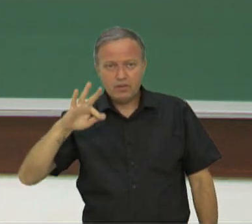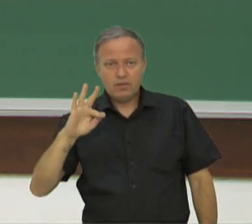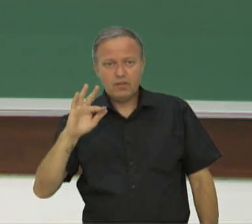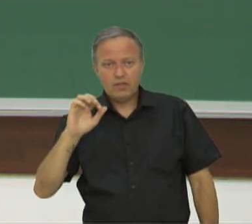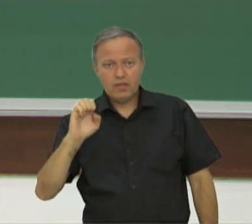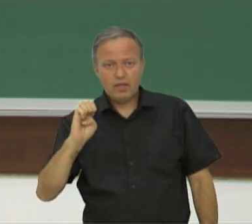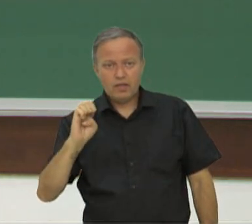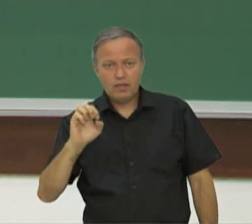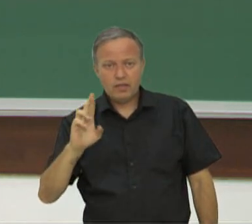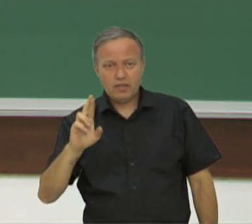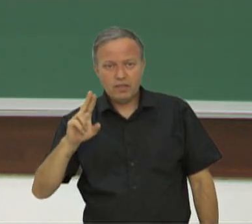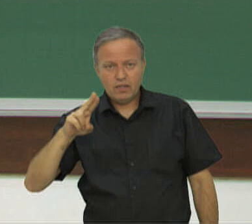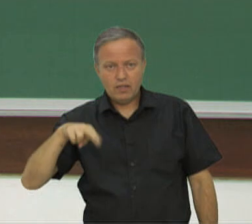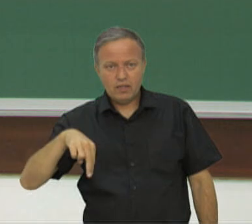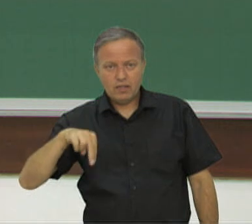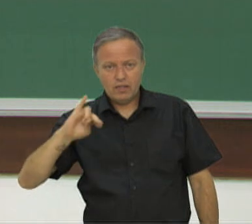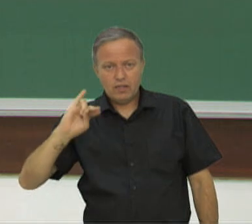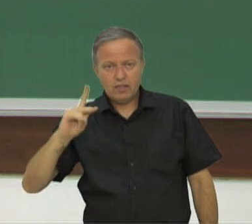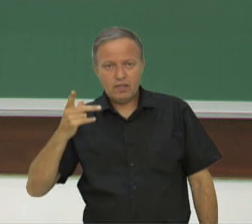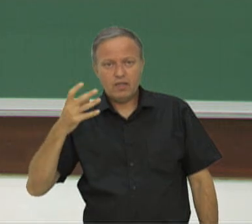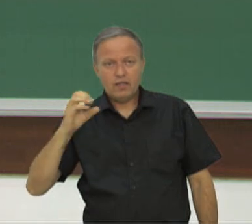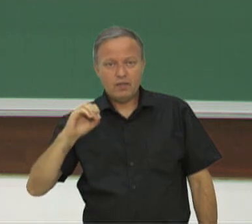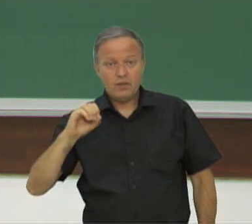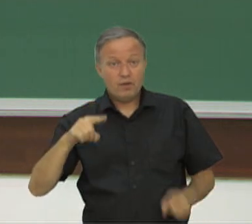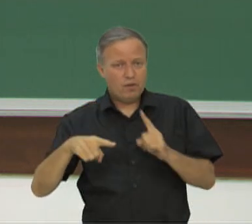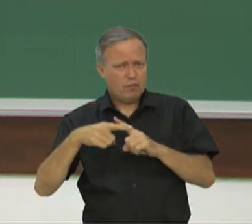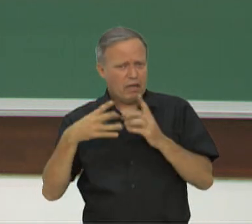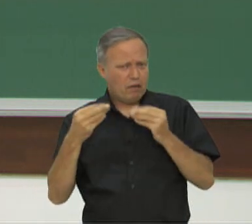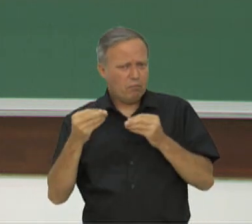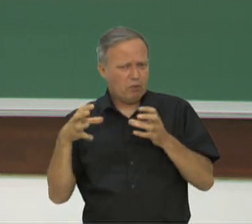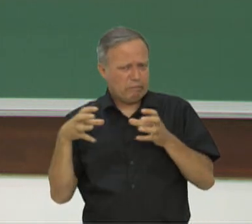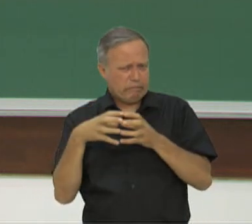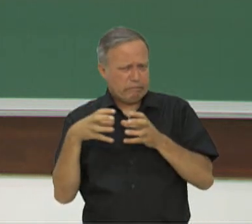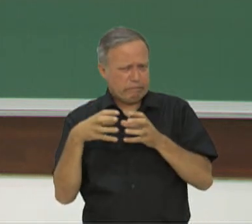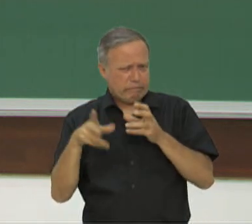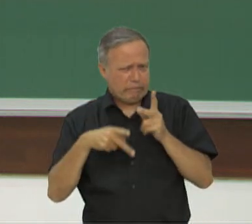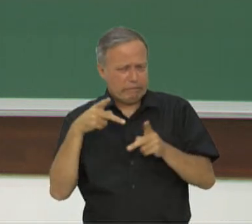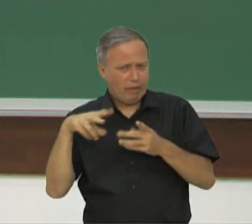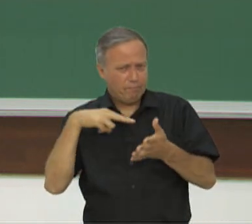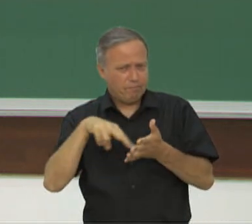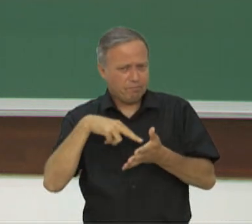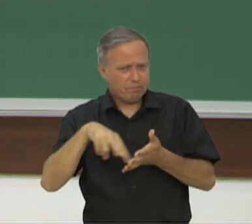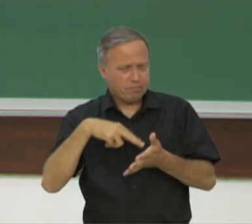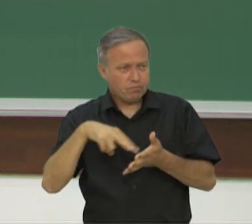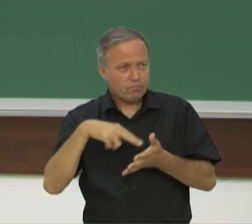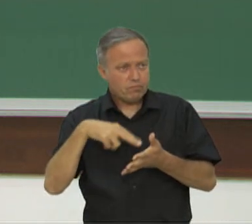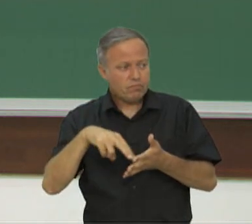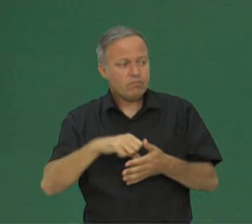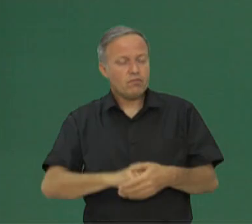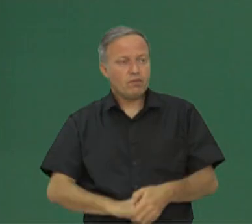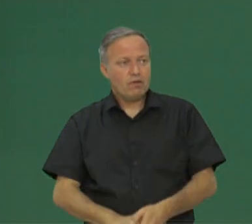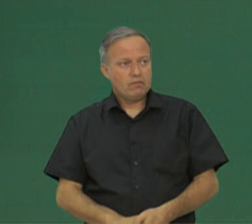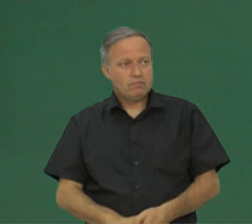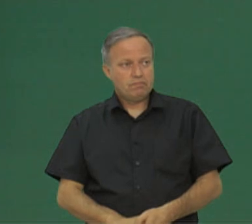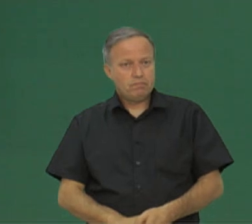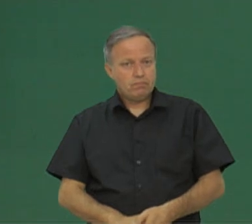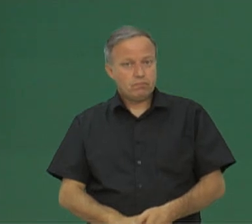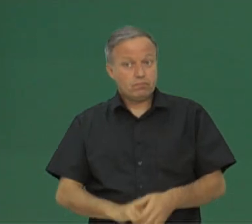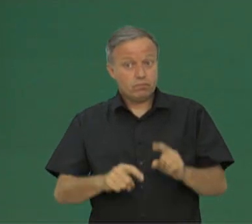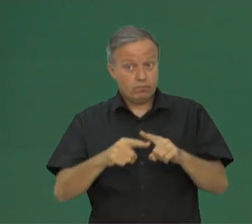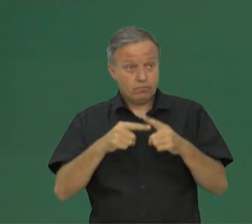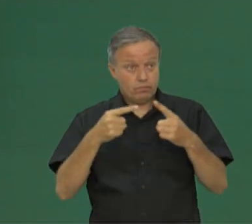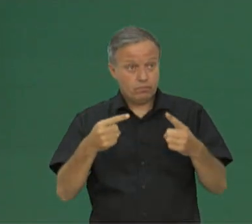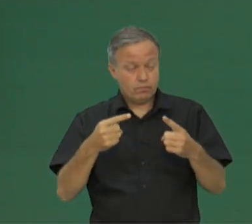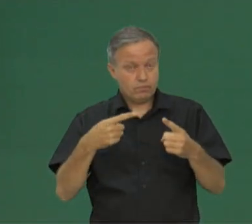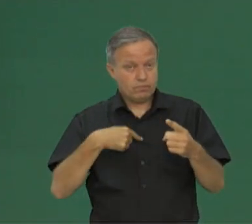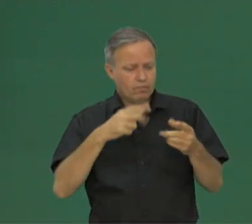sim de inferninho, só para você saber que de repente o artista quis dizer isso, né? Mas